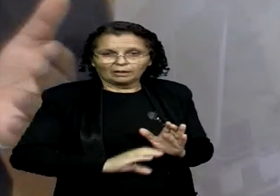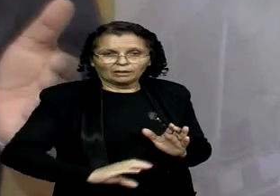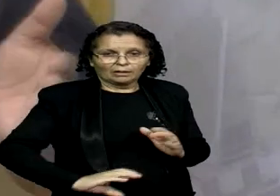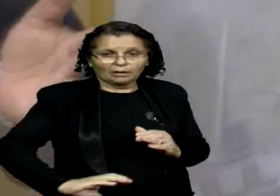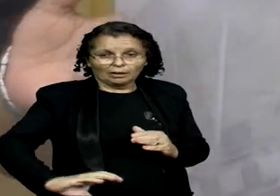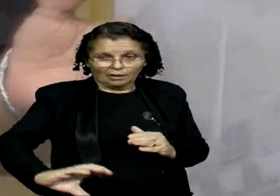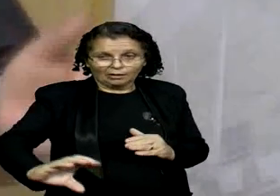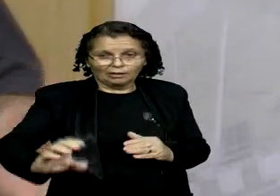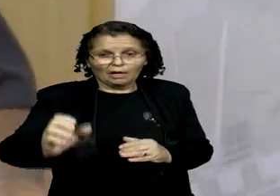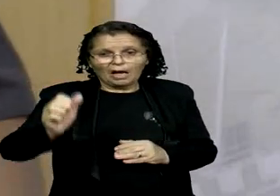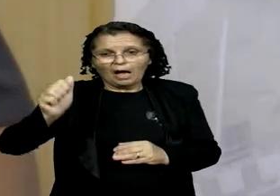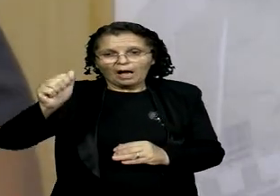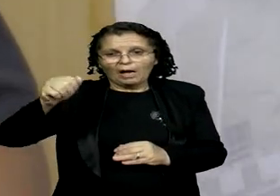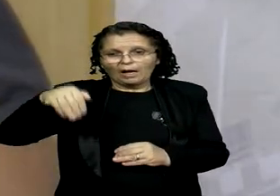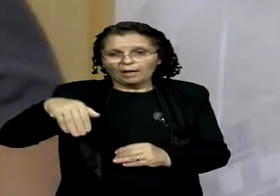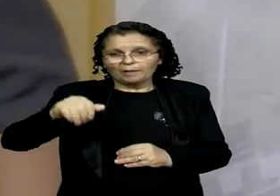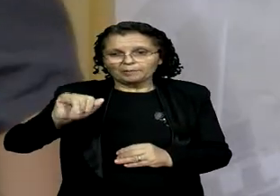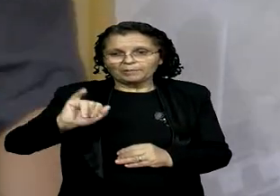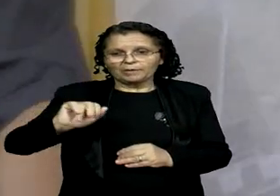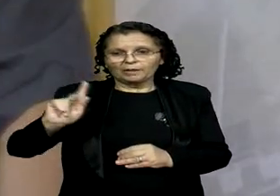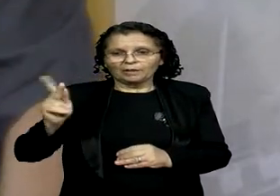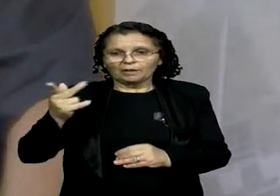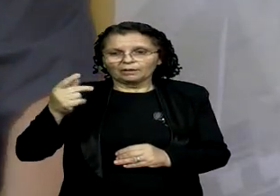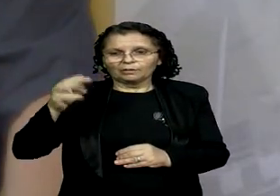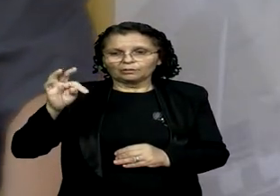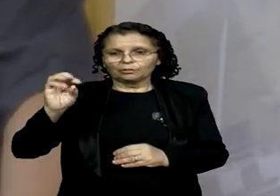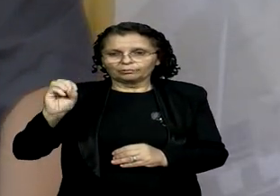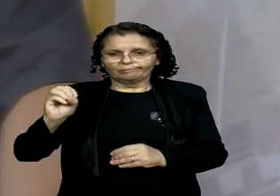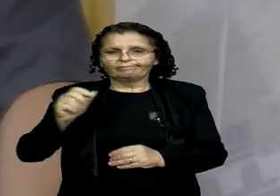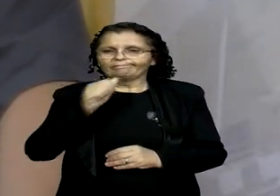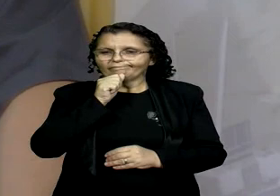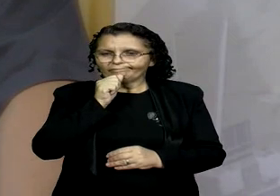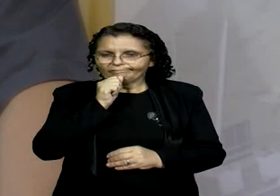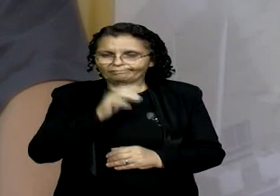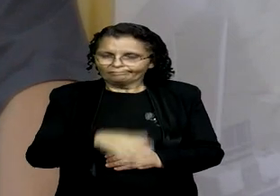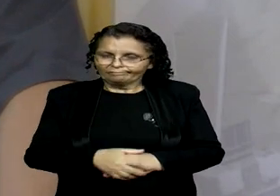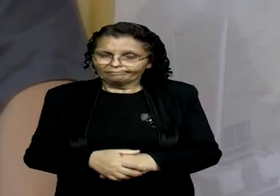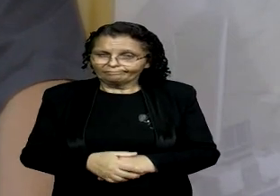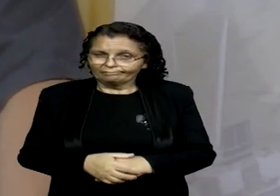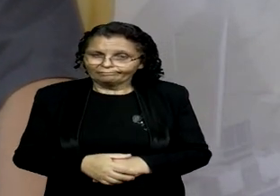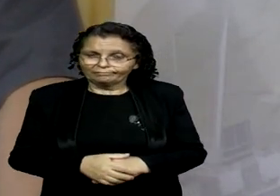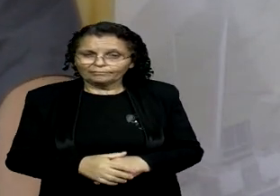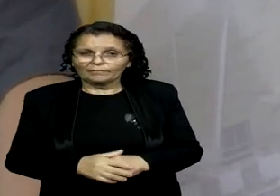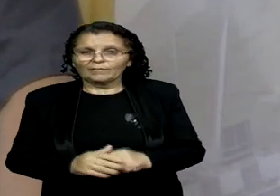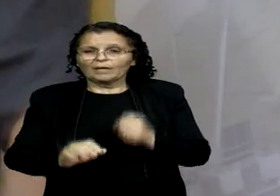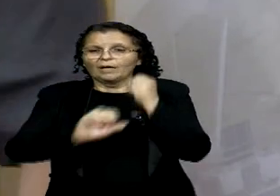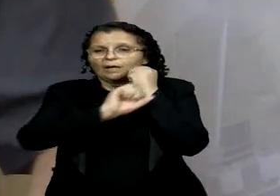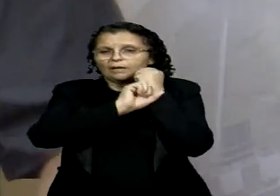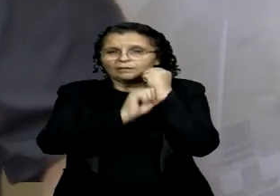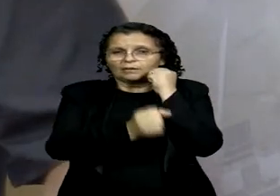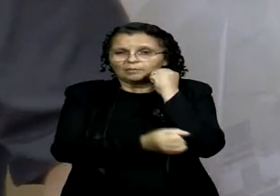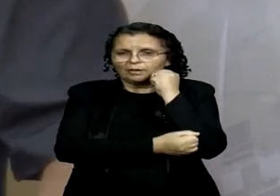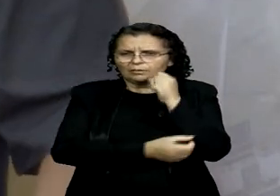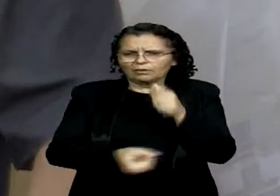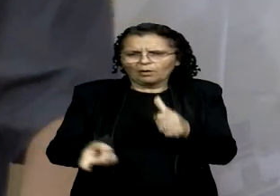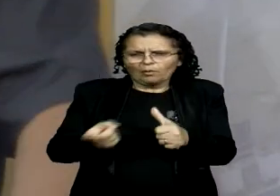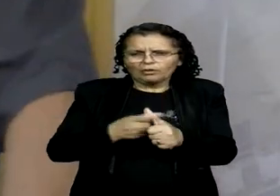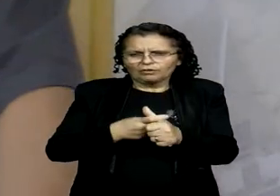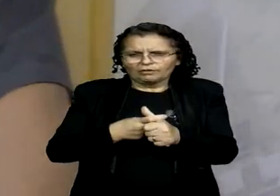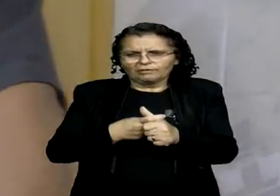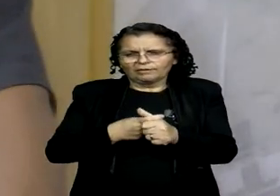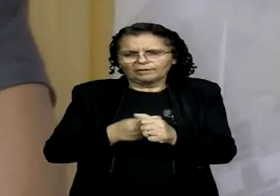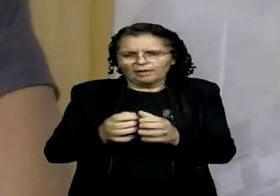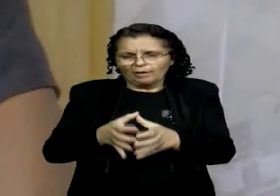ainda, com toda certeza. E o que, que acontece? O pessoal, a Sabesp, ela tem uma dívida muito grande com a cidade de Osasco, que ela